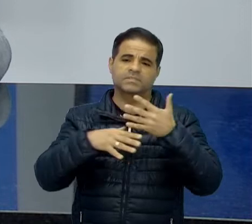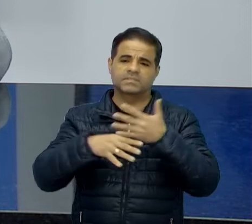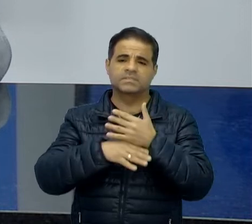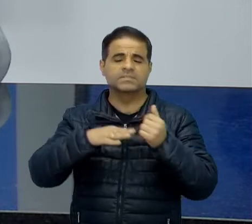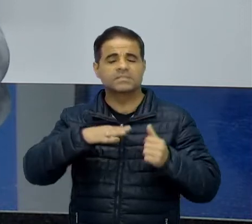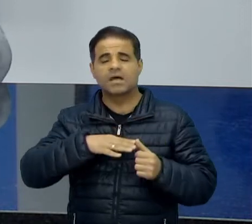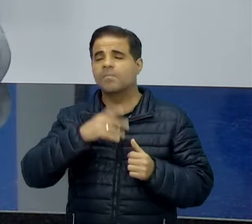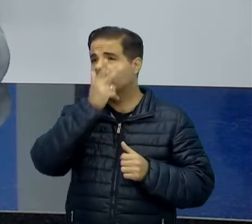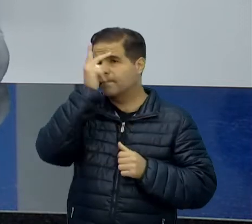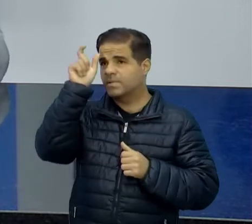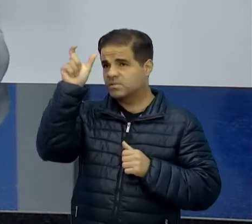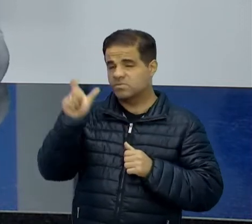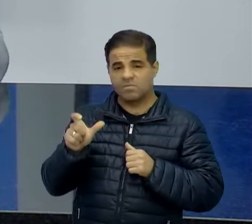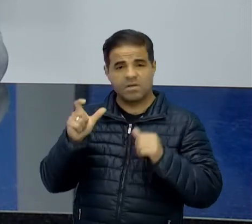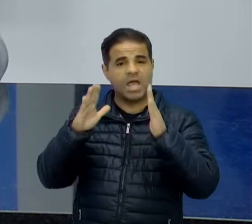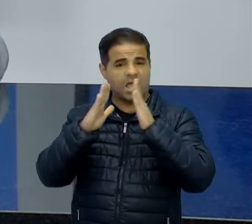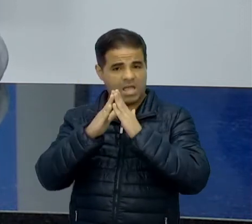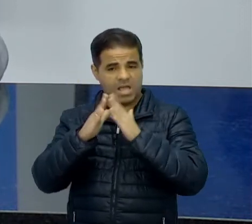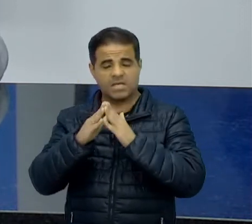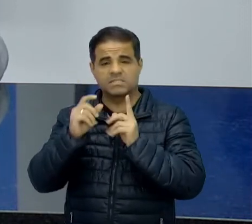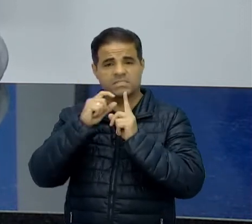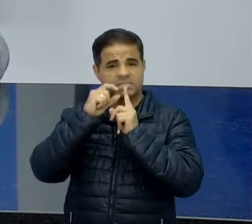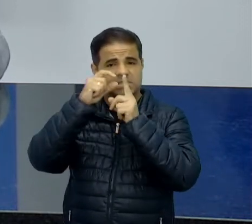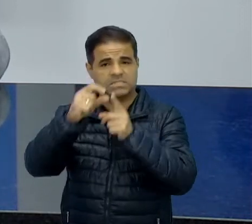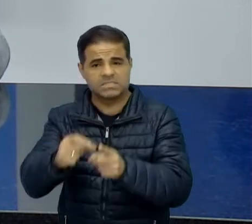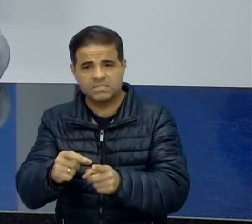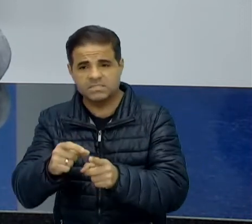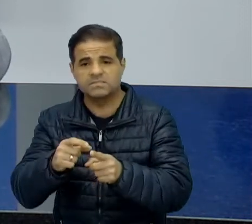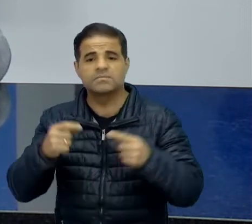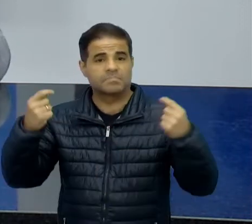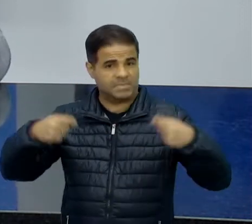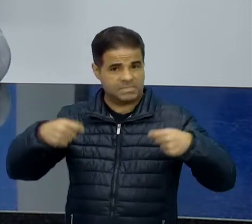Então, às vezes, se uma pessoa mora numa periferia